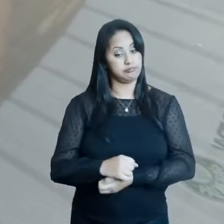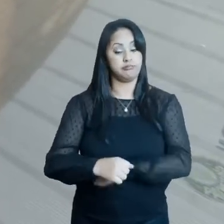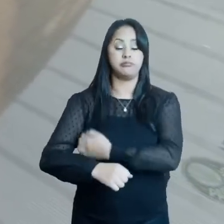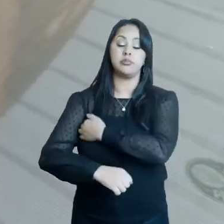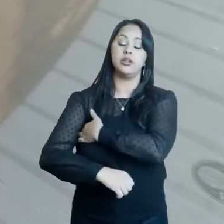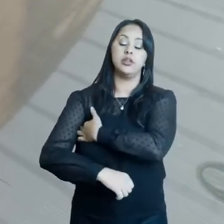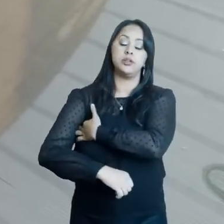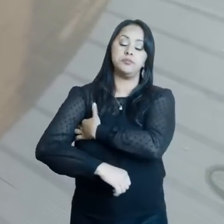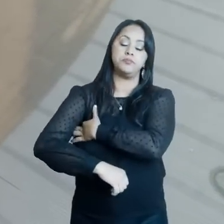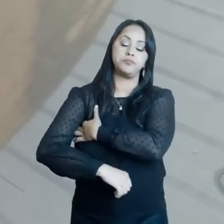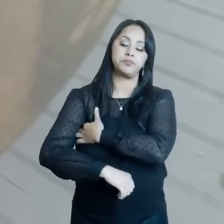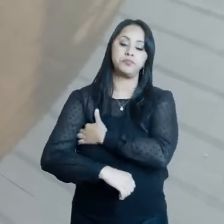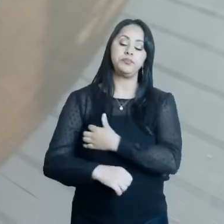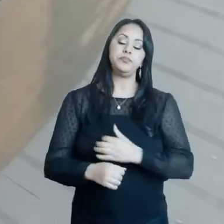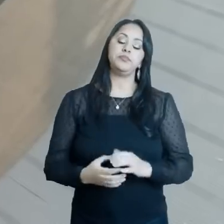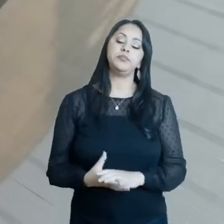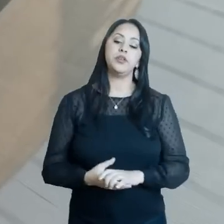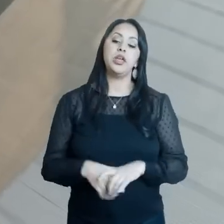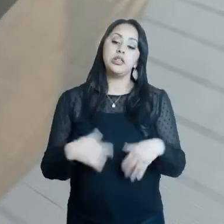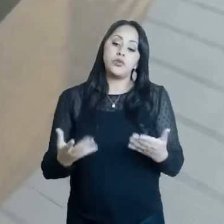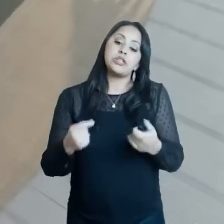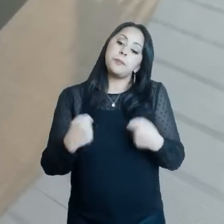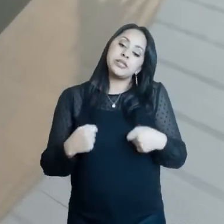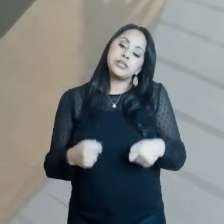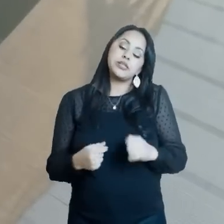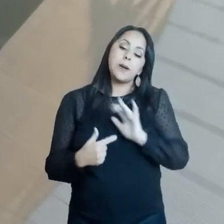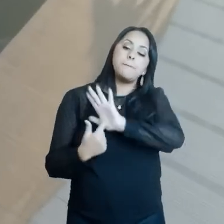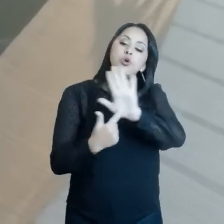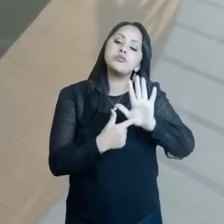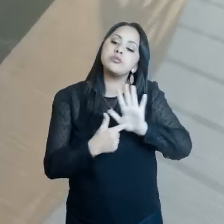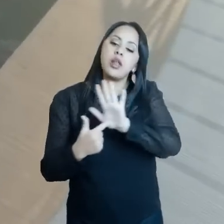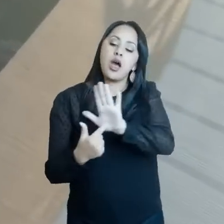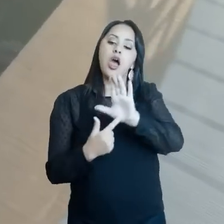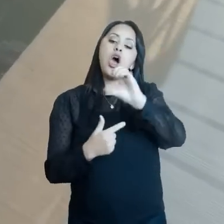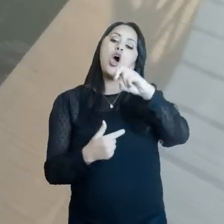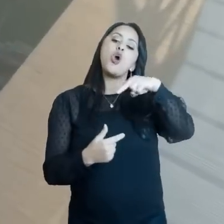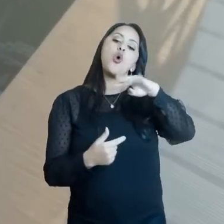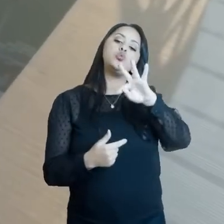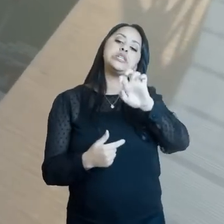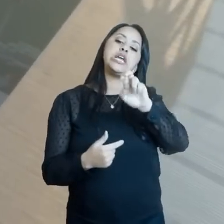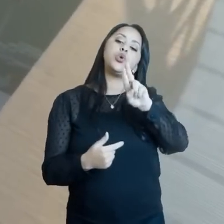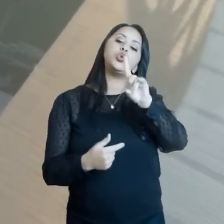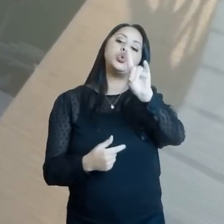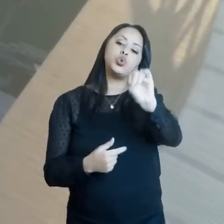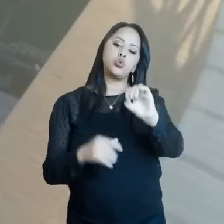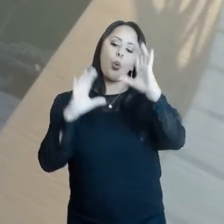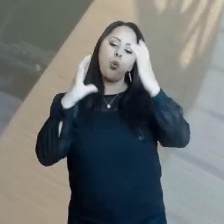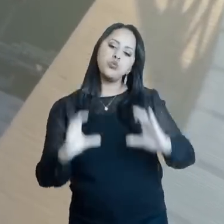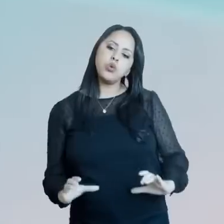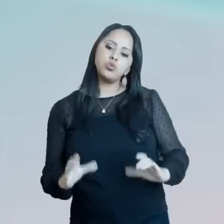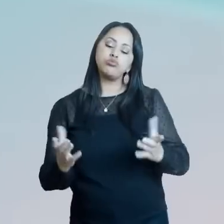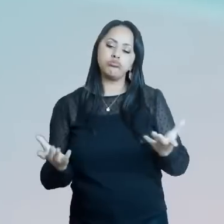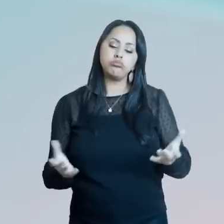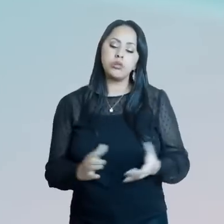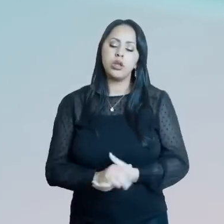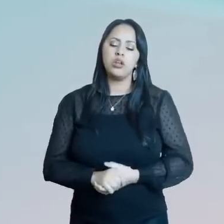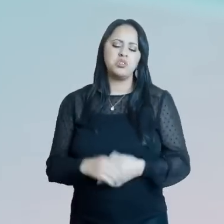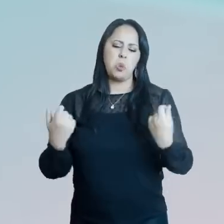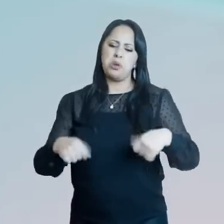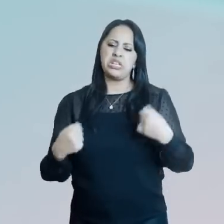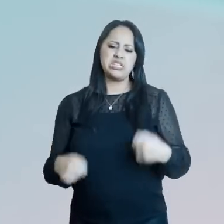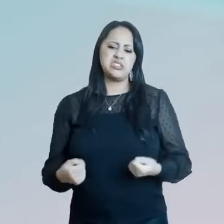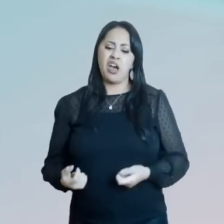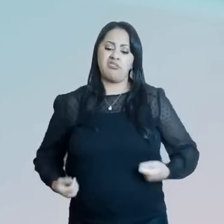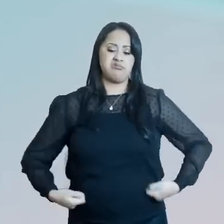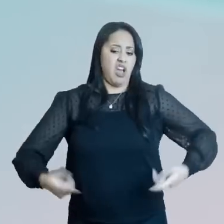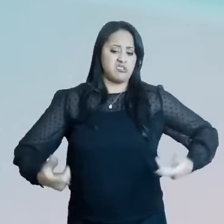seu infocurso, você vai ter que gerar essa autoridade. Como que você gera autoridade? De maneira mais fácil, você não precisa gastar dinheiro para gerar autoridade. Você não precisa gastar,